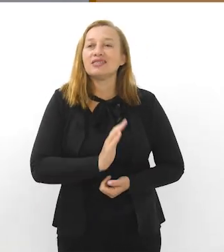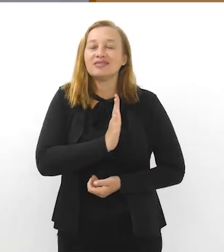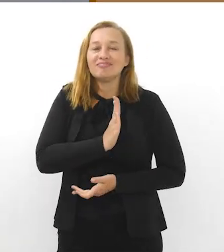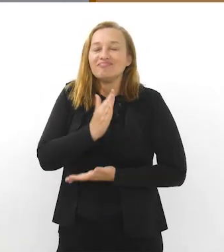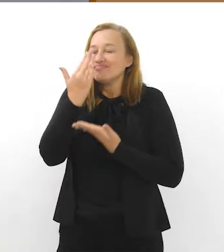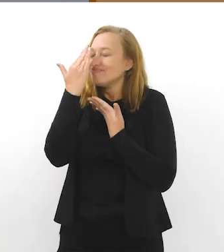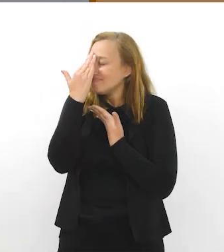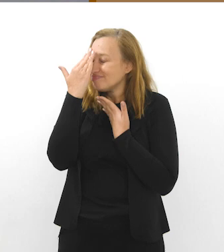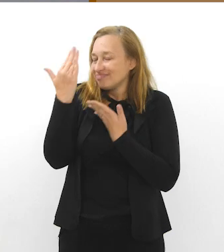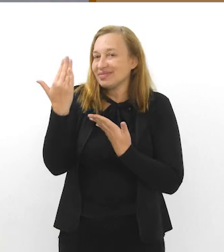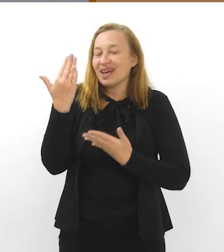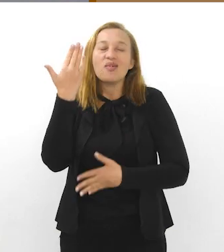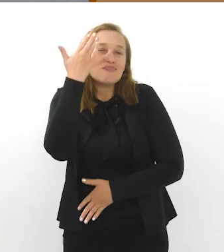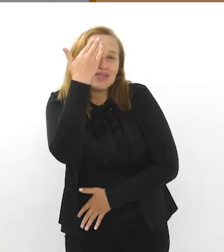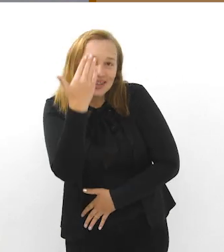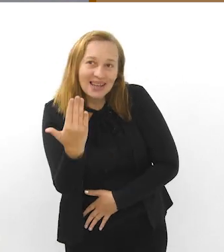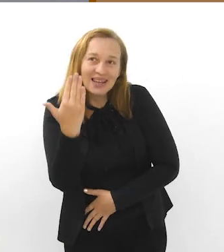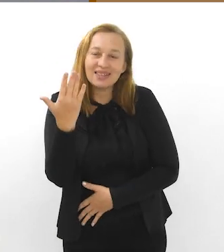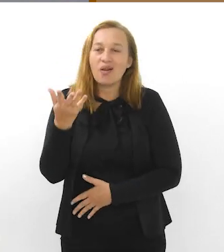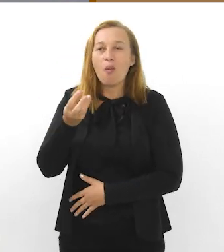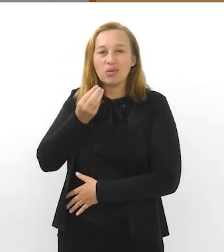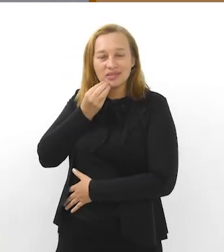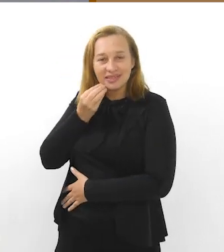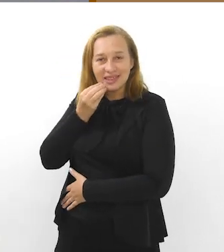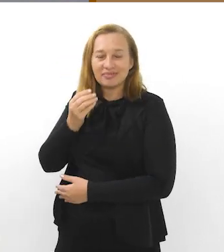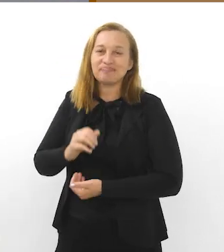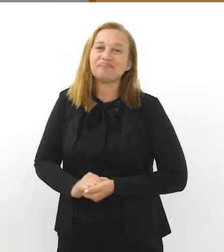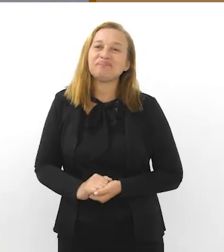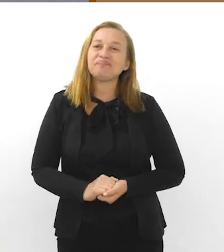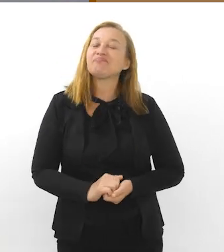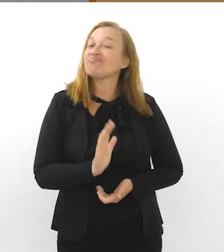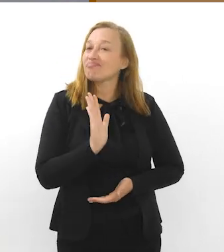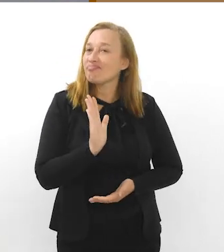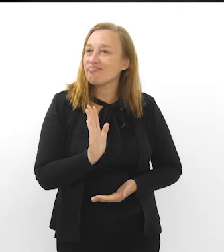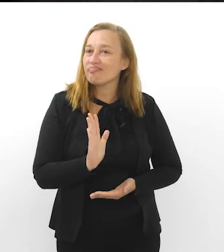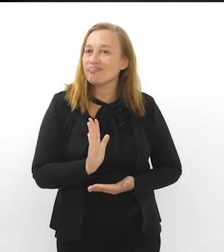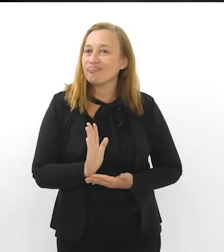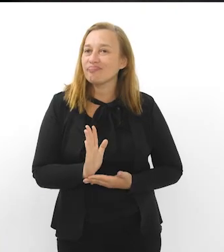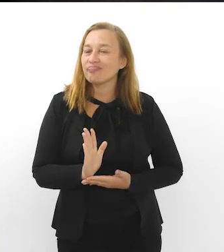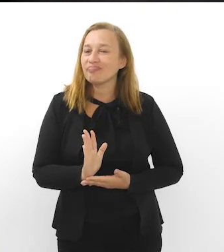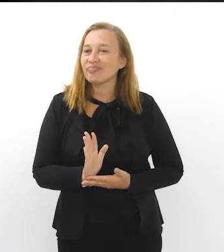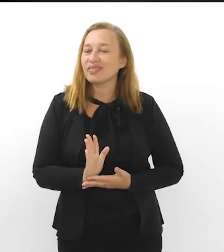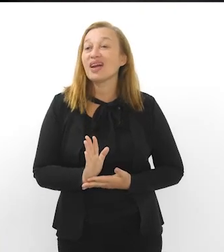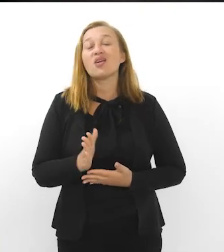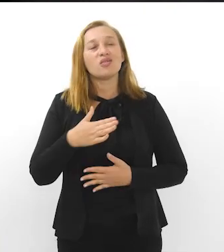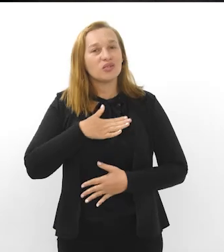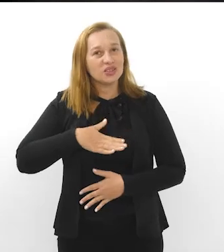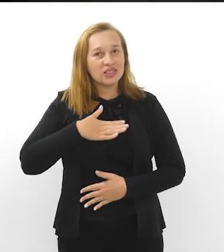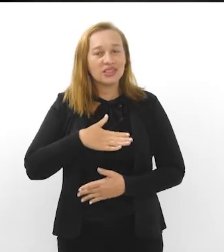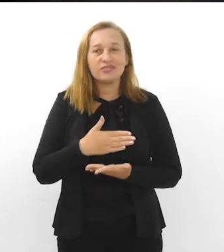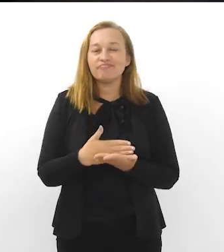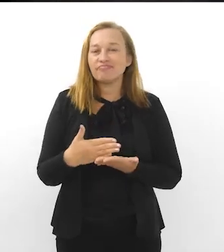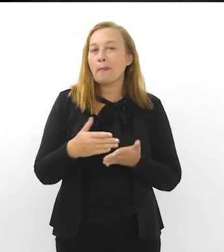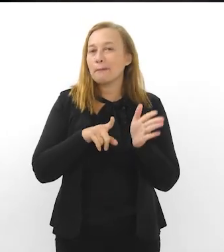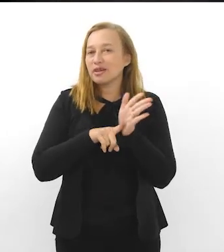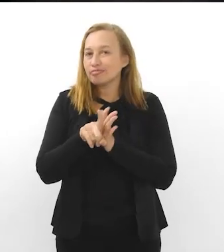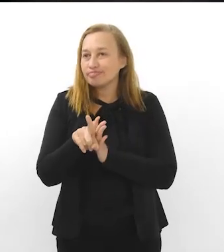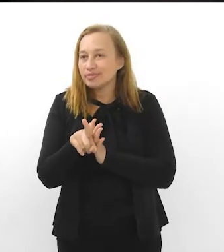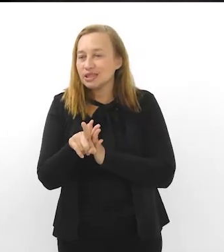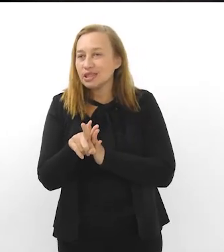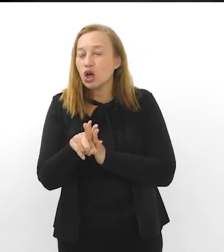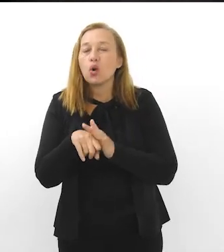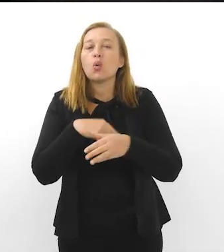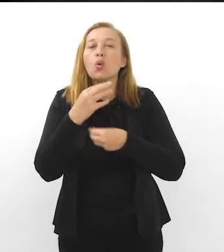coração pleno de agradecimento. Muito obrigada pela oportunidade. Eu já gostaria, De fato, eu gostaria de começar